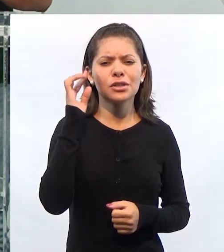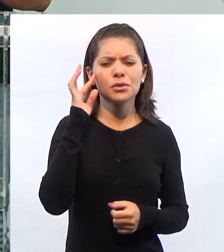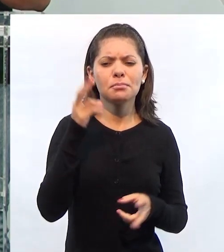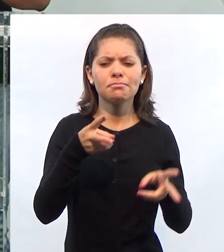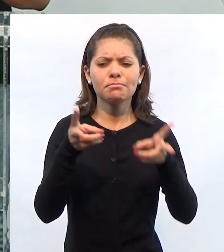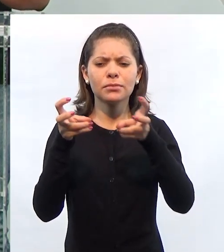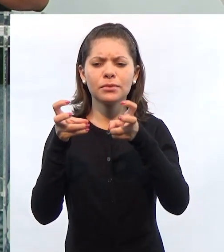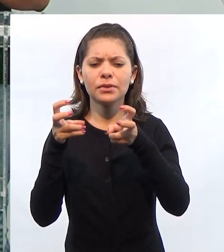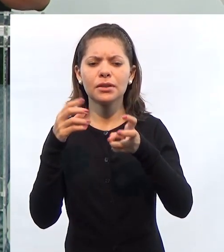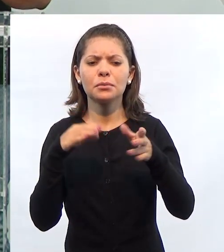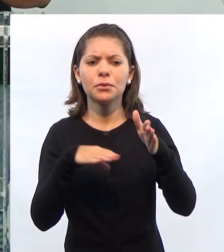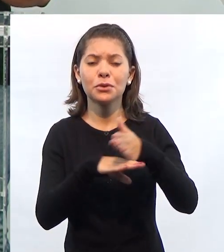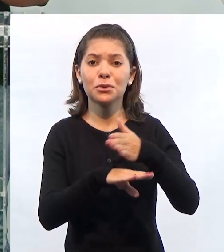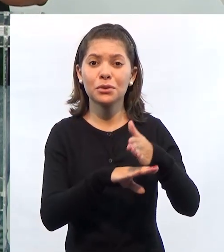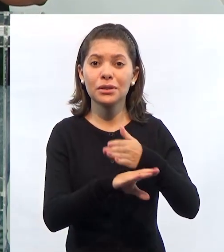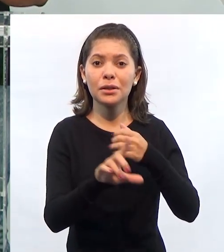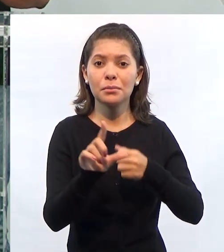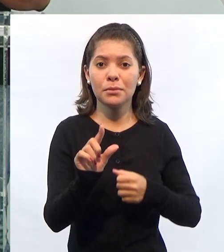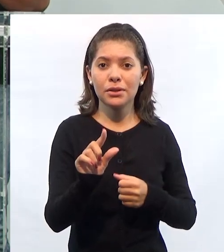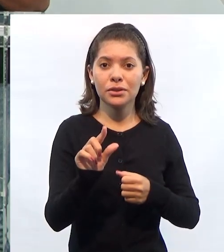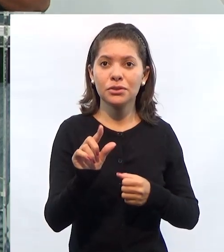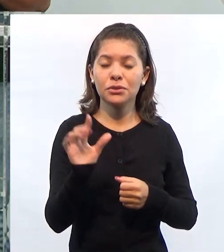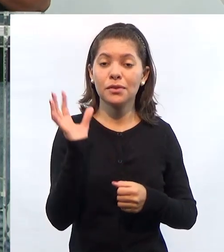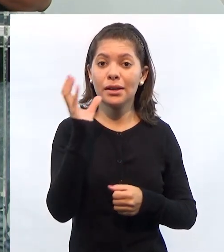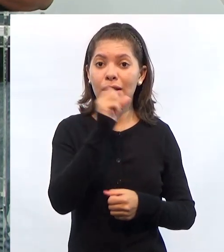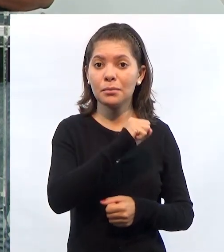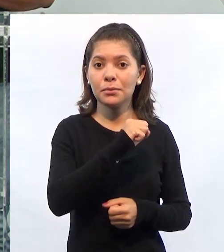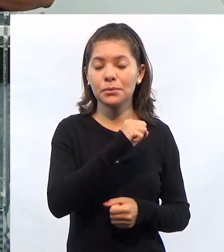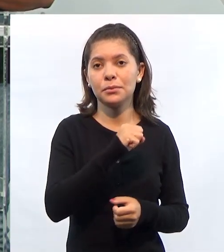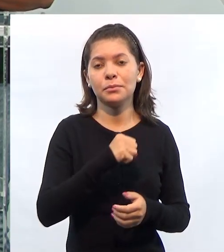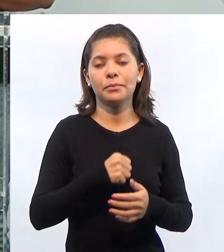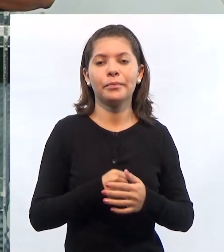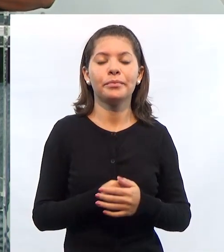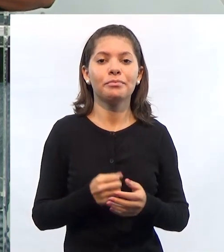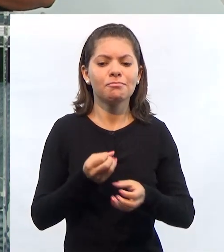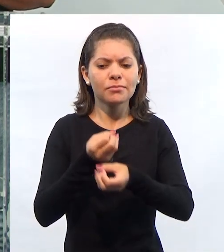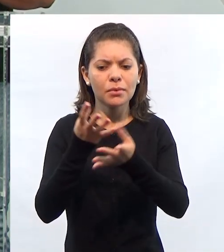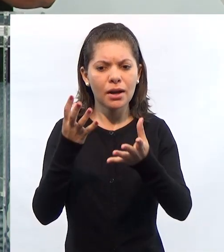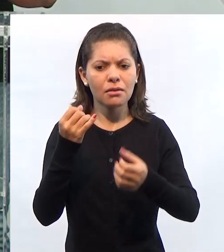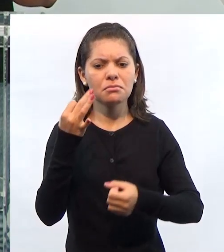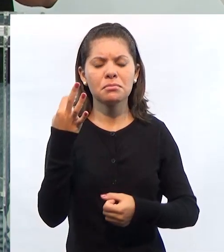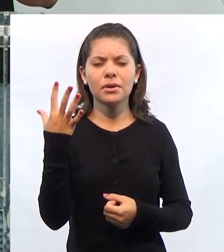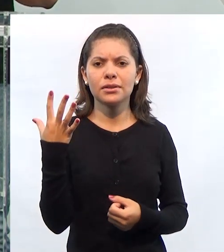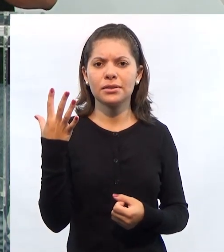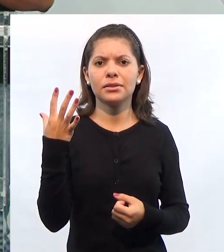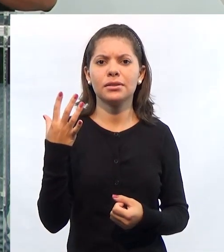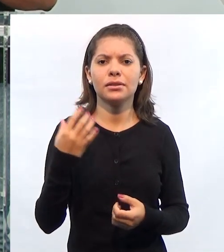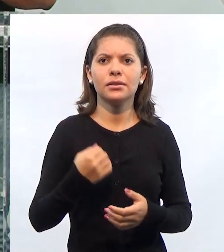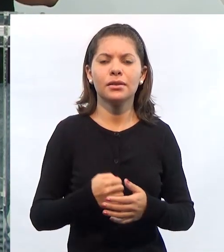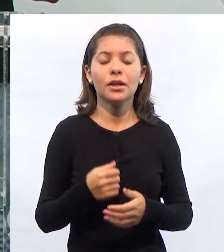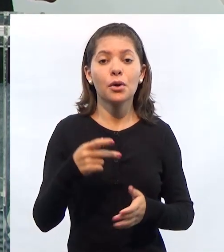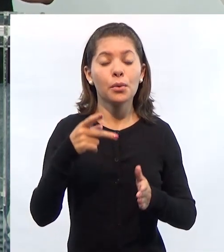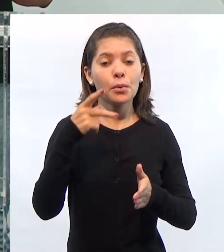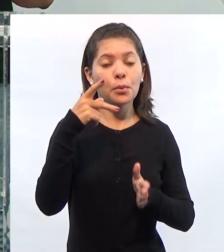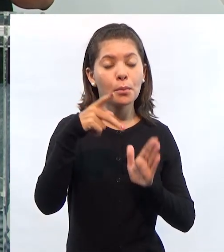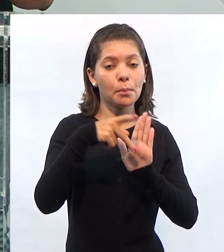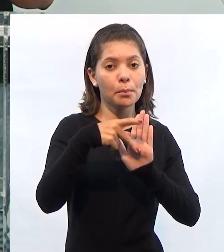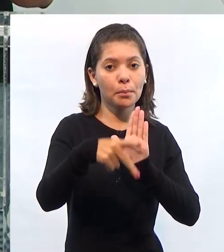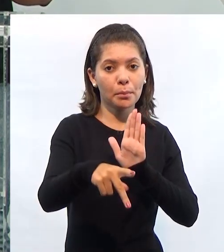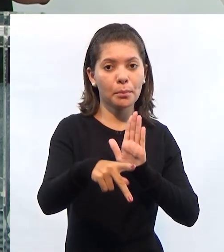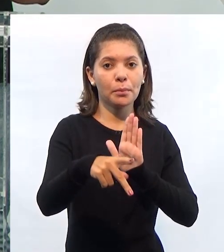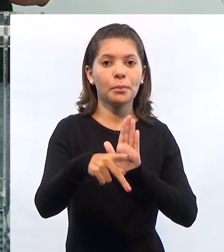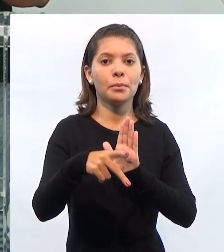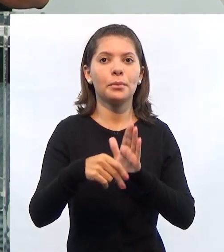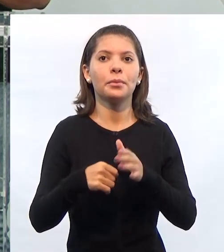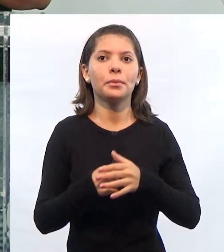ele identificar que o meu estoque está baixo, já vai automaticamente fornecer mais parafusos. Então, o próprio fornecedor já vai